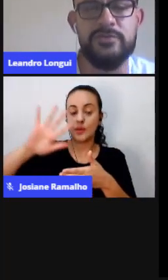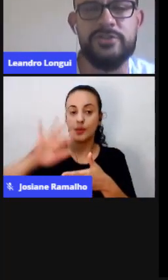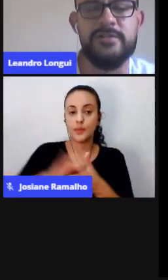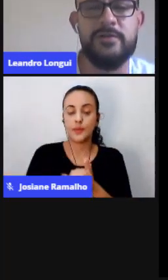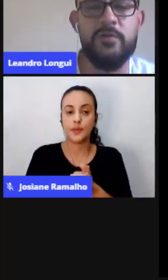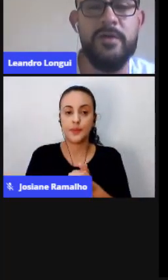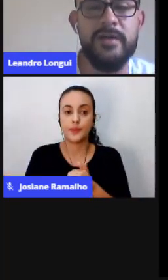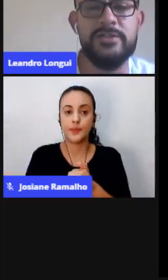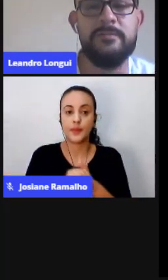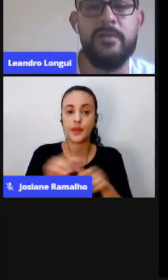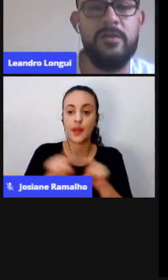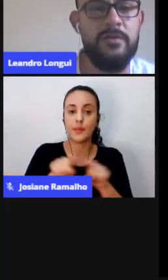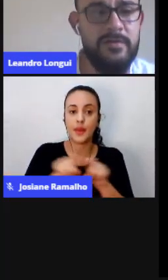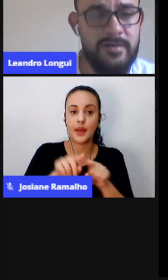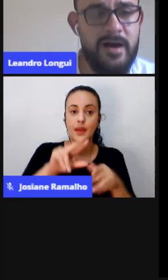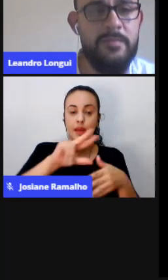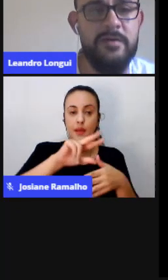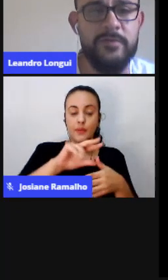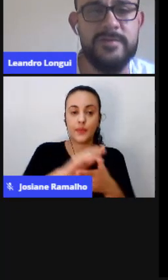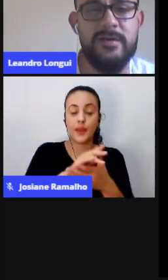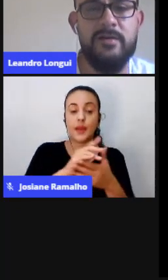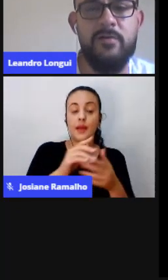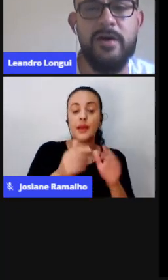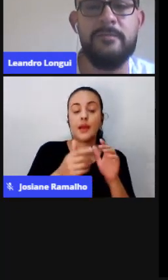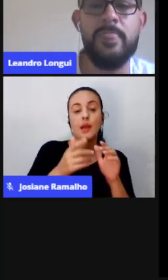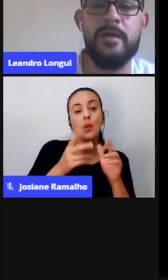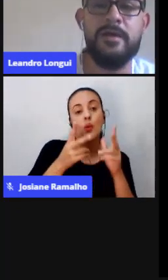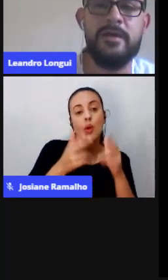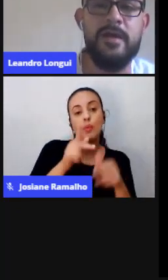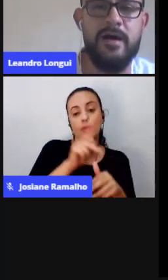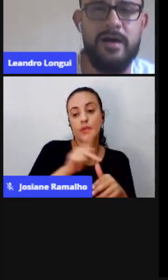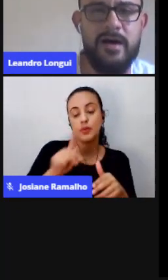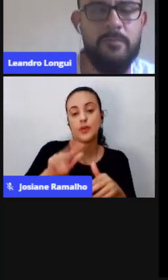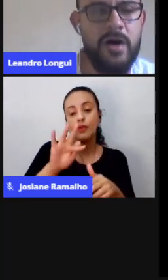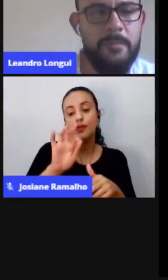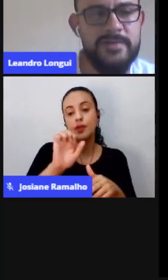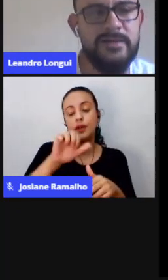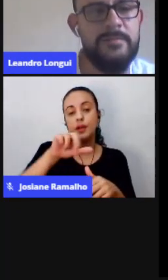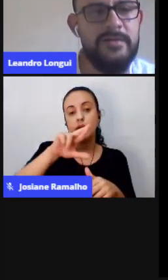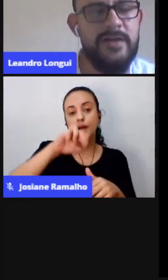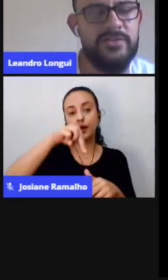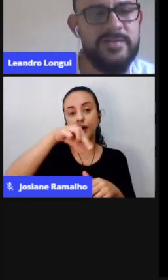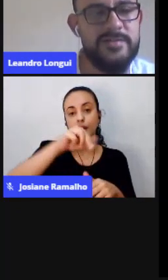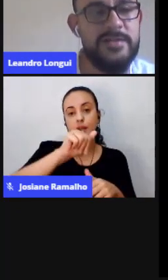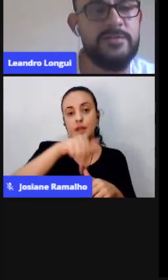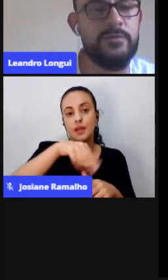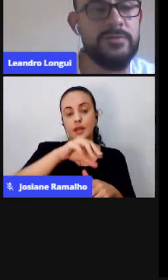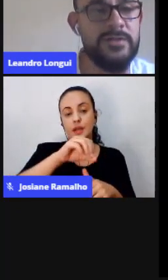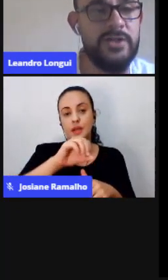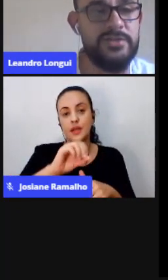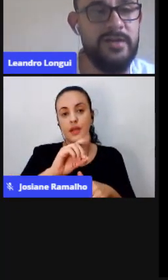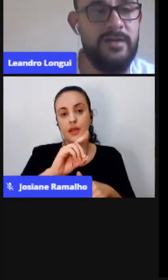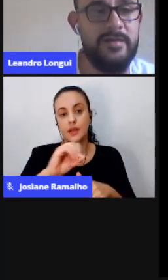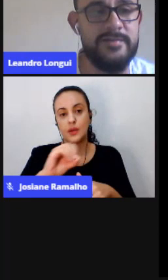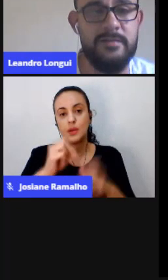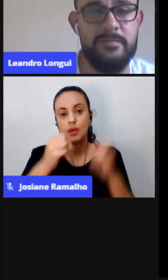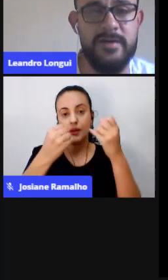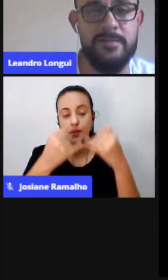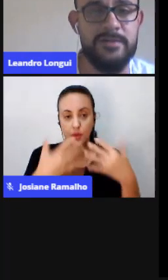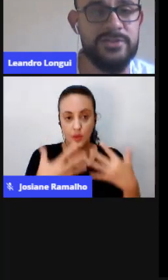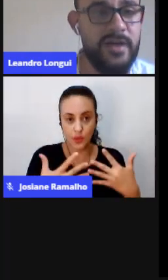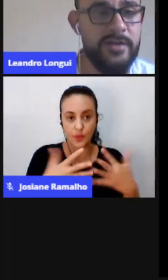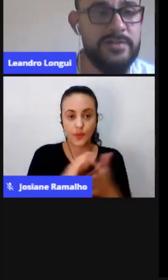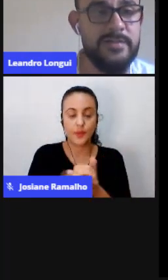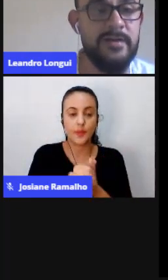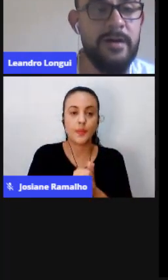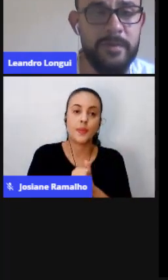professor Fernando disse anteriormente, e cabe reforçar agora, que apesar da habilidade era ser estruturante, era ser